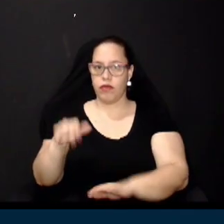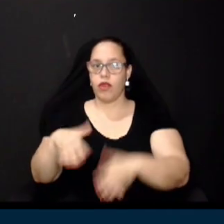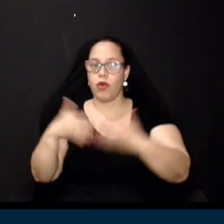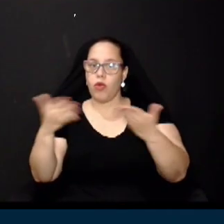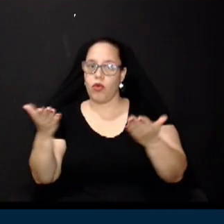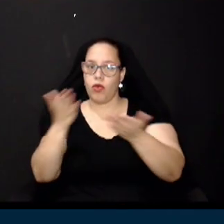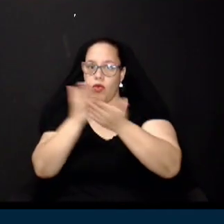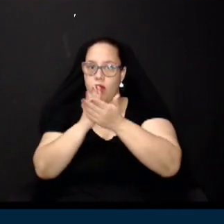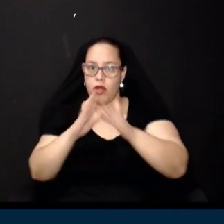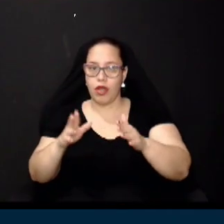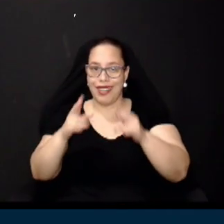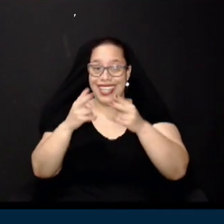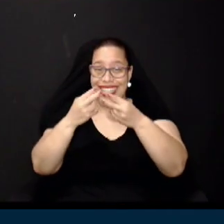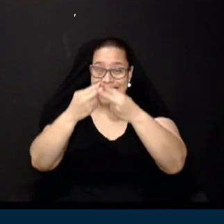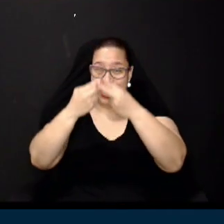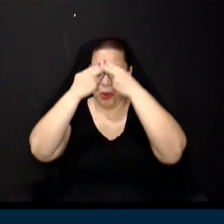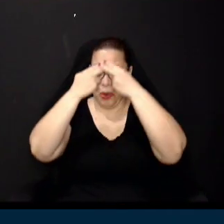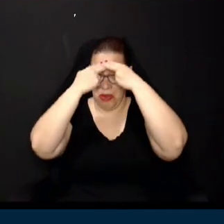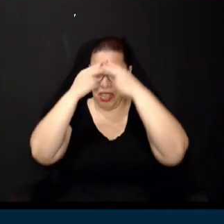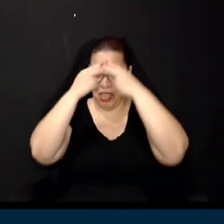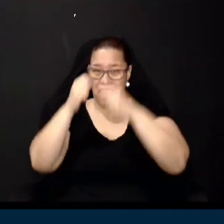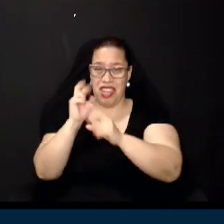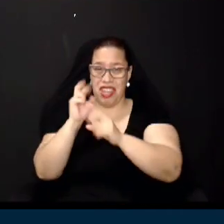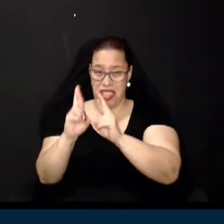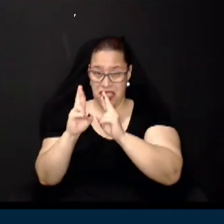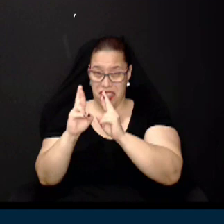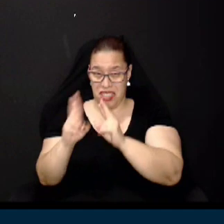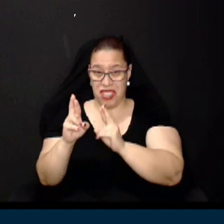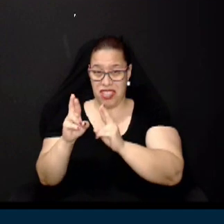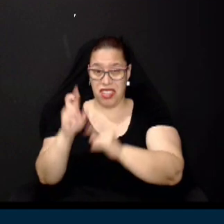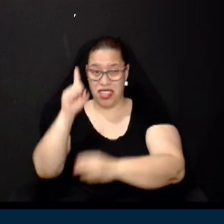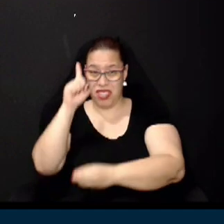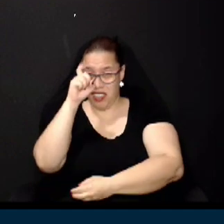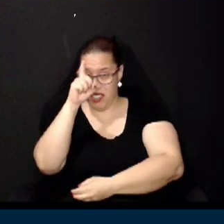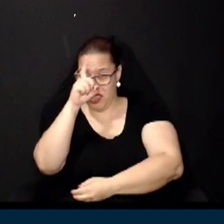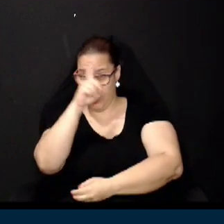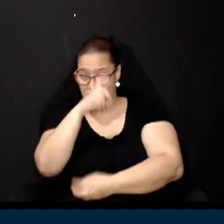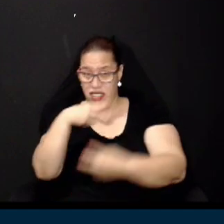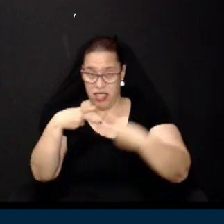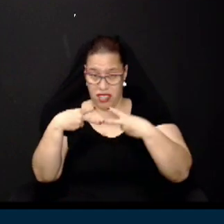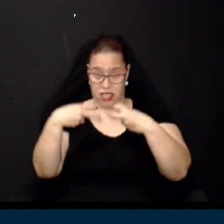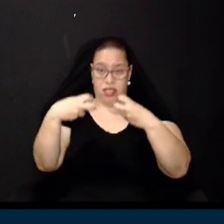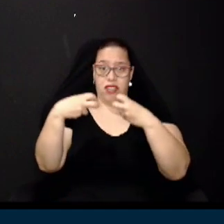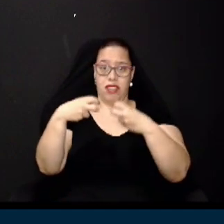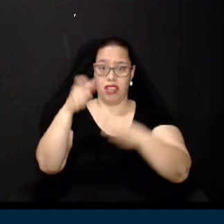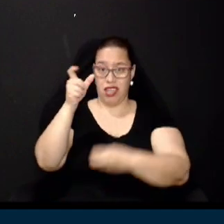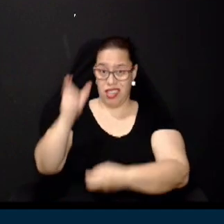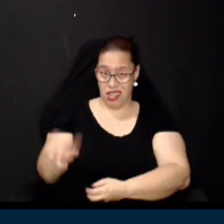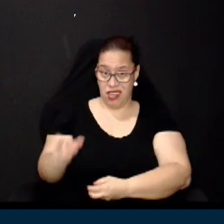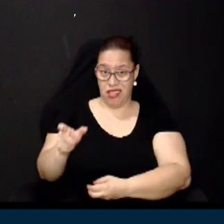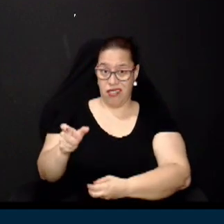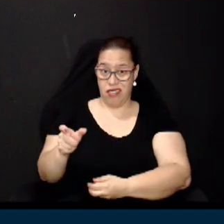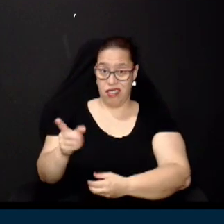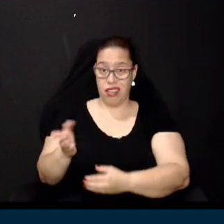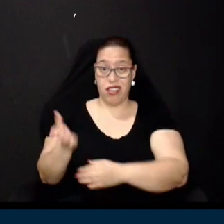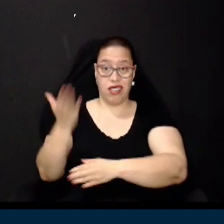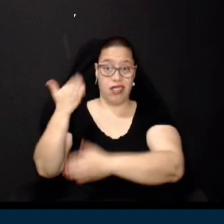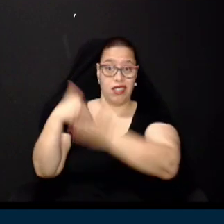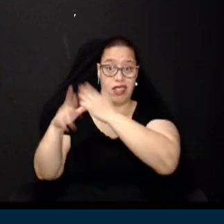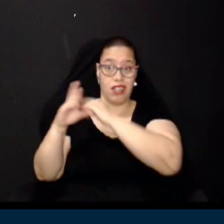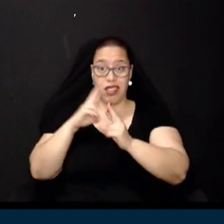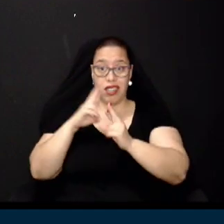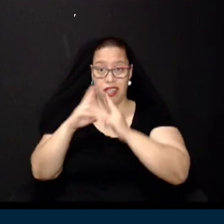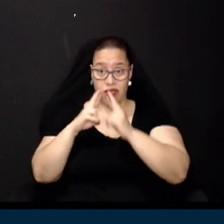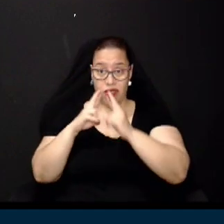é traumático, é esperado que a pessoa tenha dificuldade de reconhecer quem ela era antes da